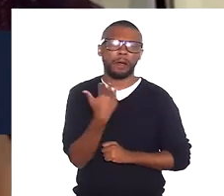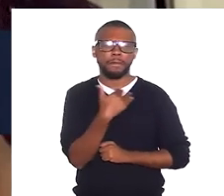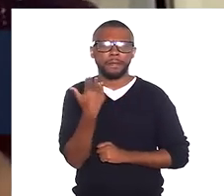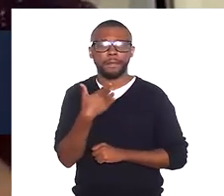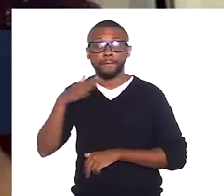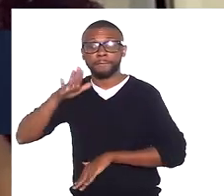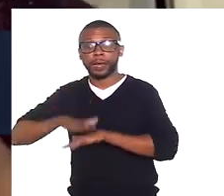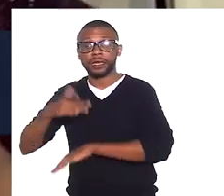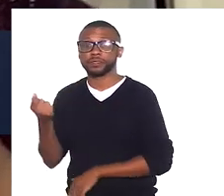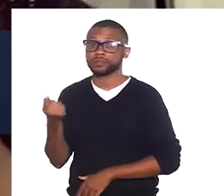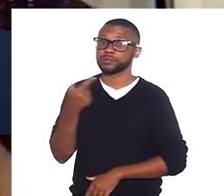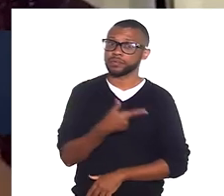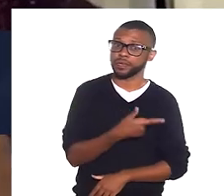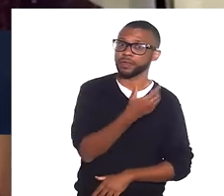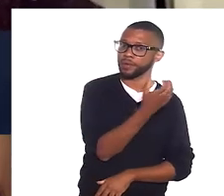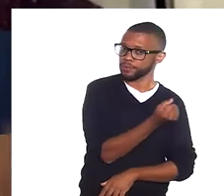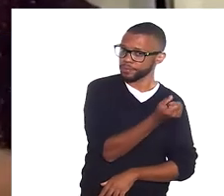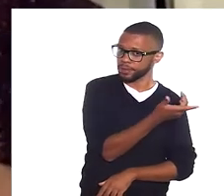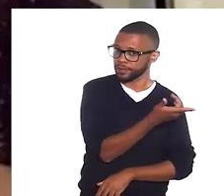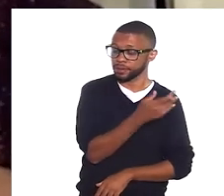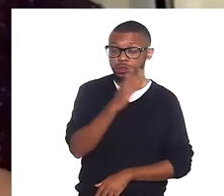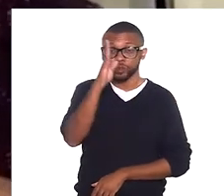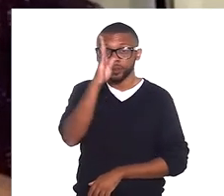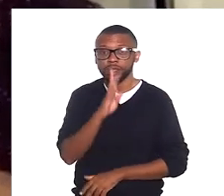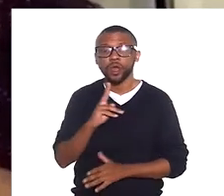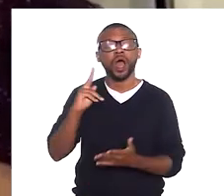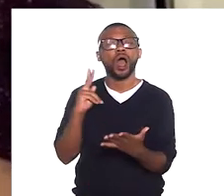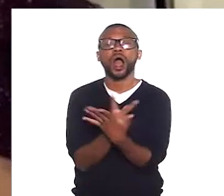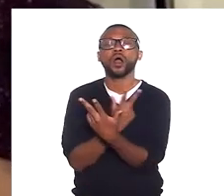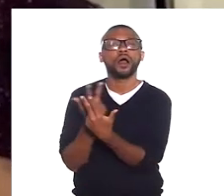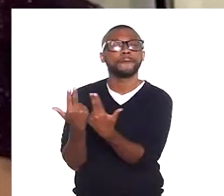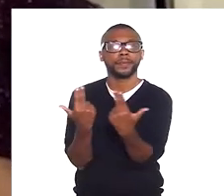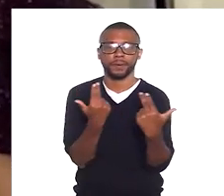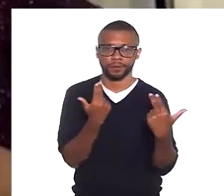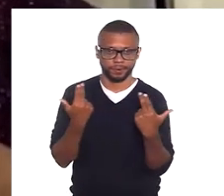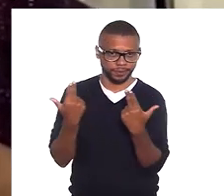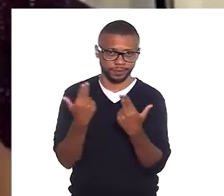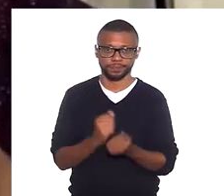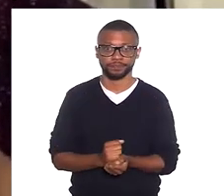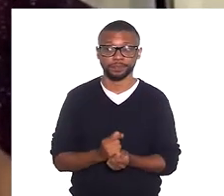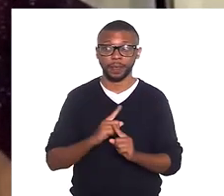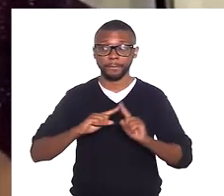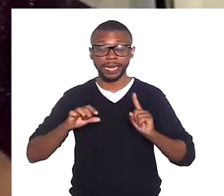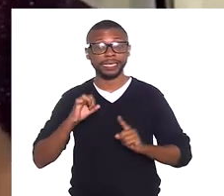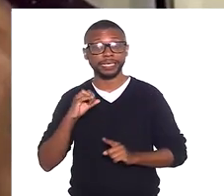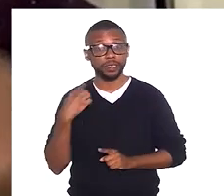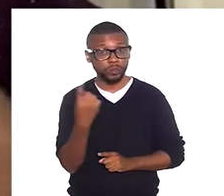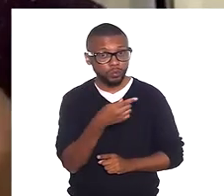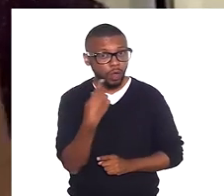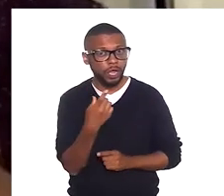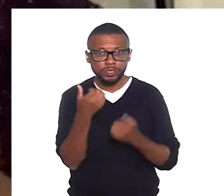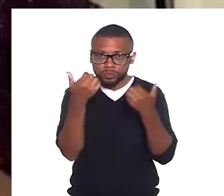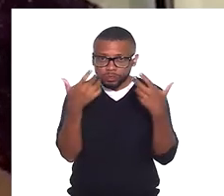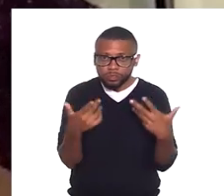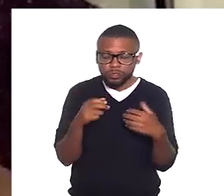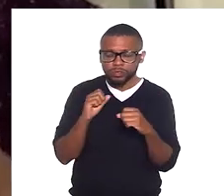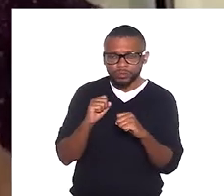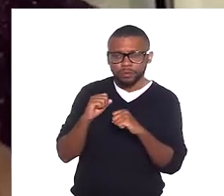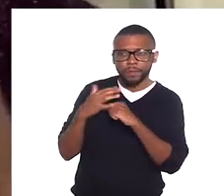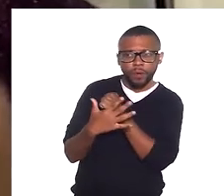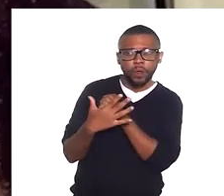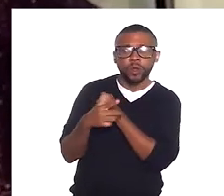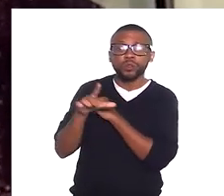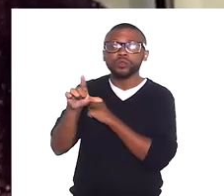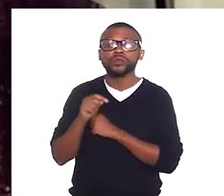possibilidade, morriam mais do que pessoas brancas. E no Brasil a gente viu a mesma coisa. Mas se a gente diz que o vírus não escolhe